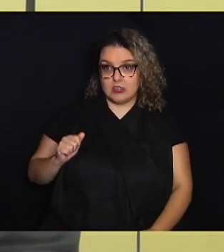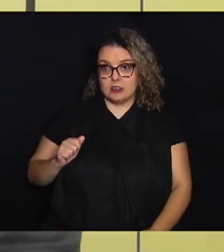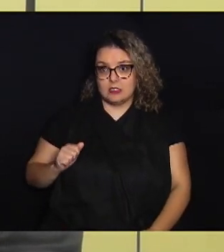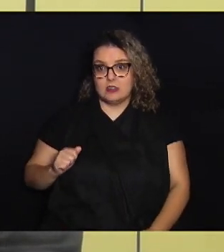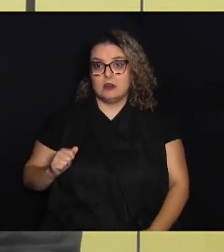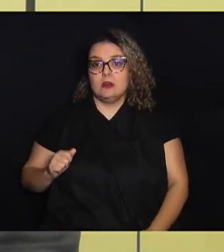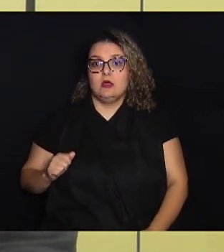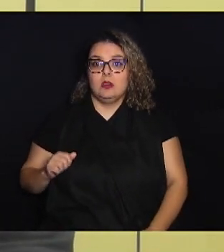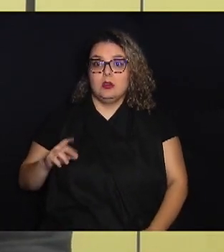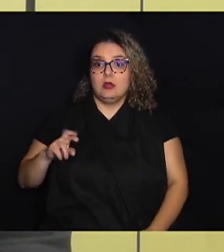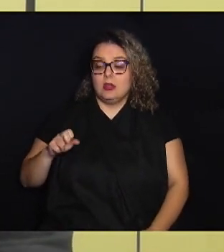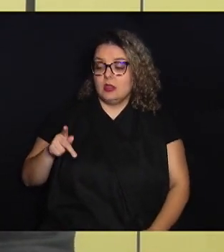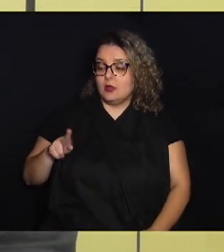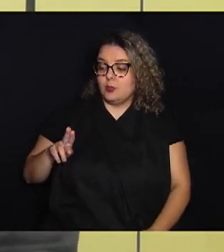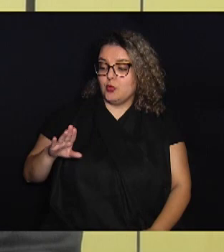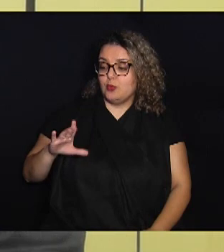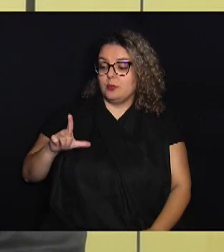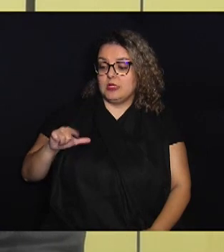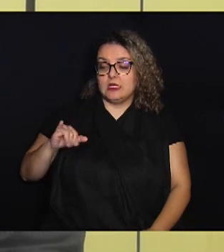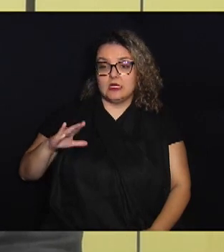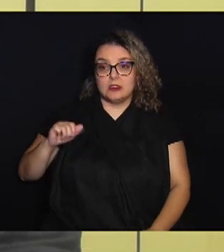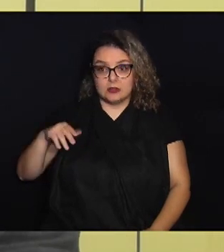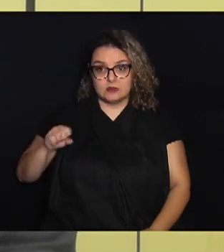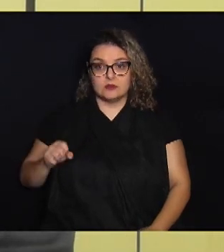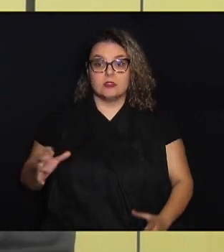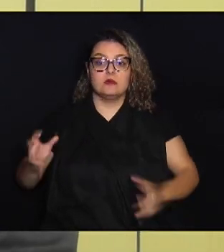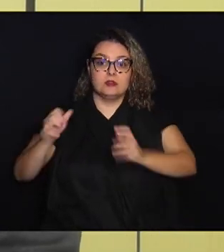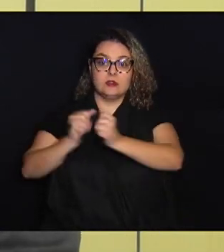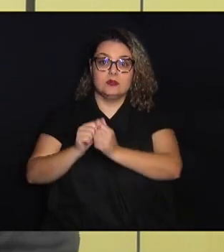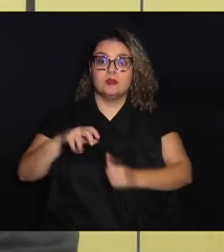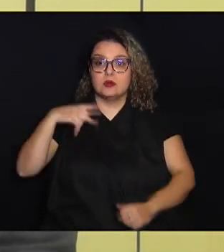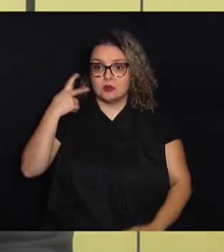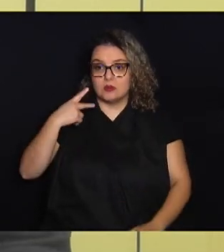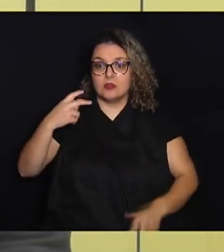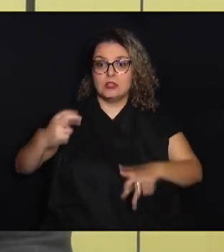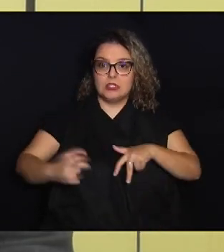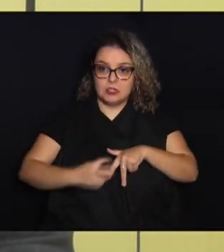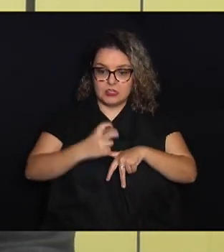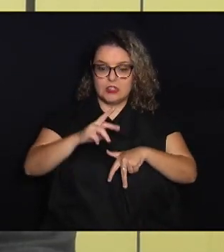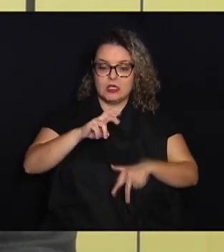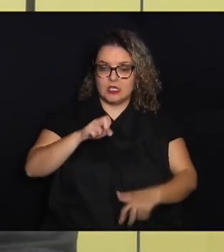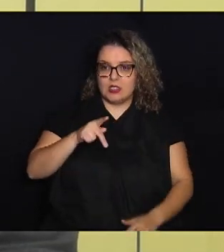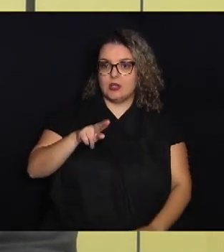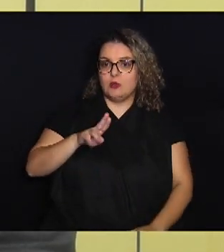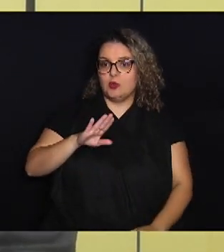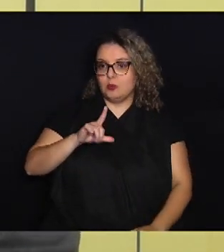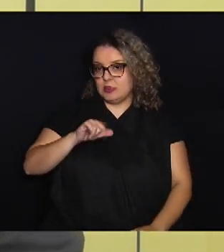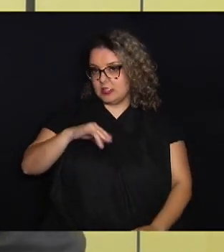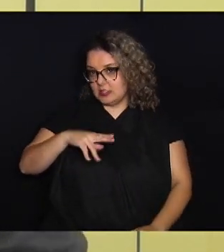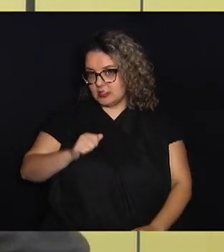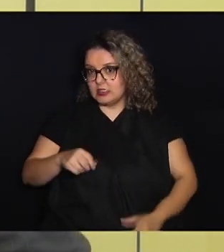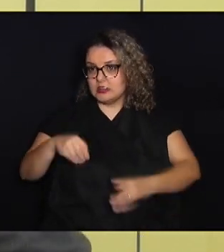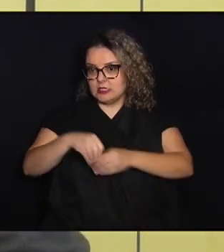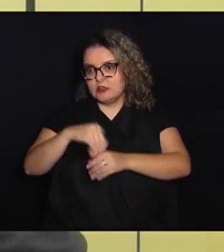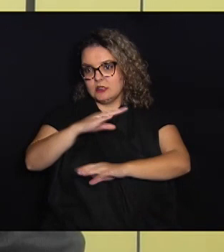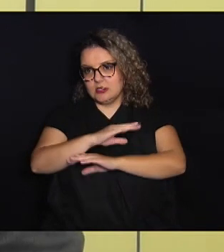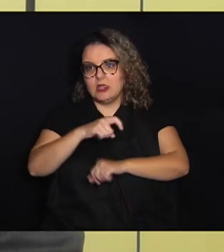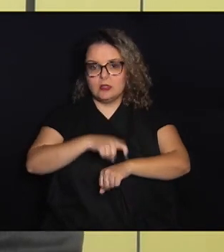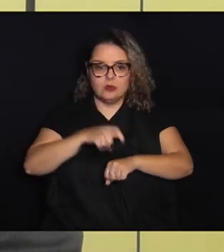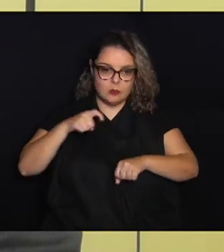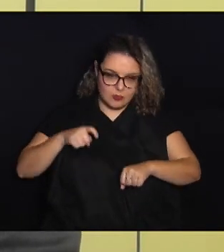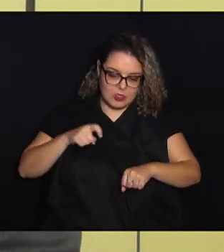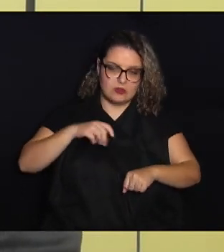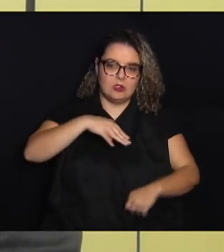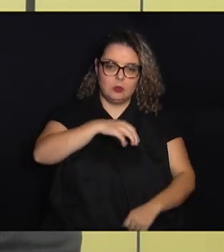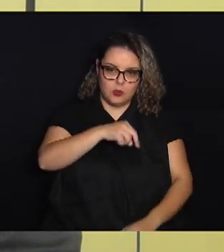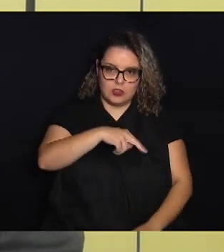vários republicanos, então ele foi vereador. Então, ele era uma voz republicana dentro da Câmara, mesmo durante a monarquia. E